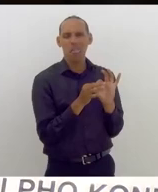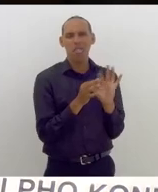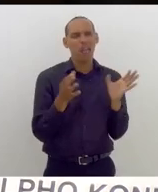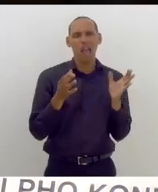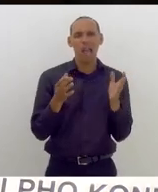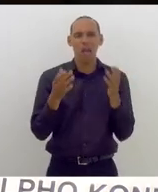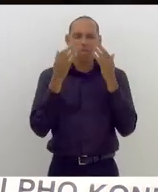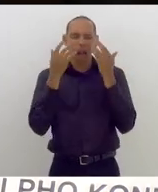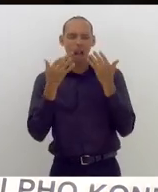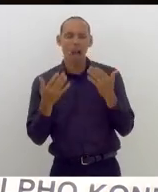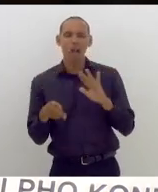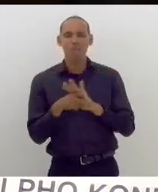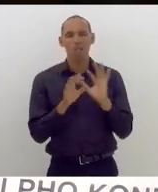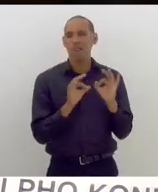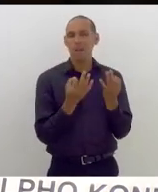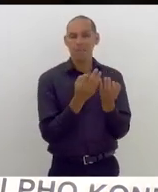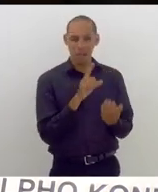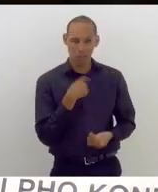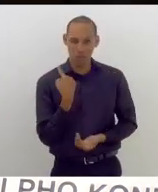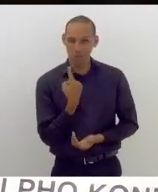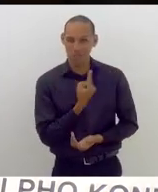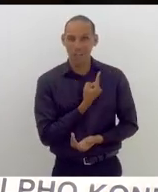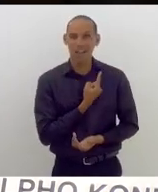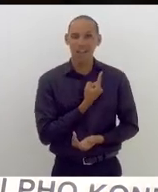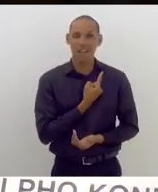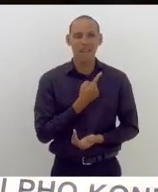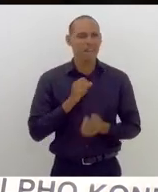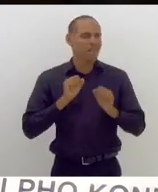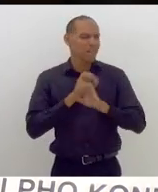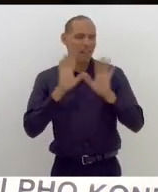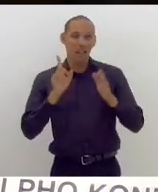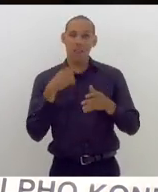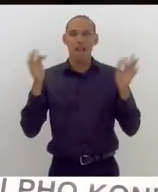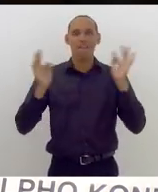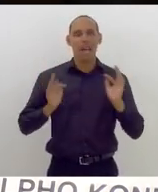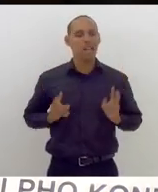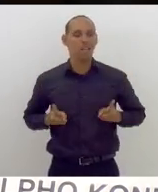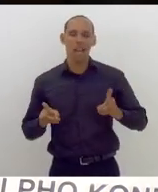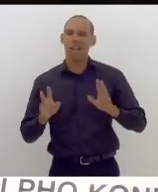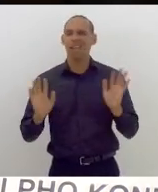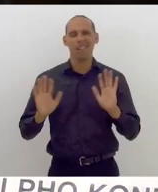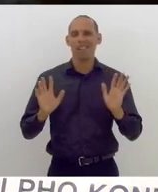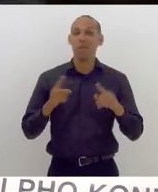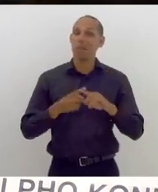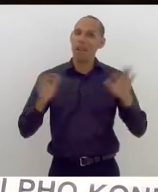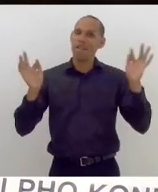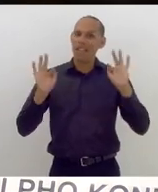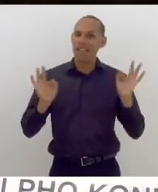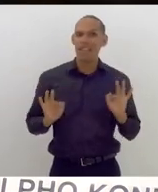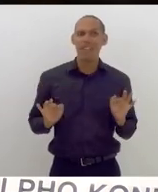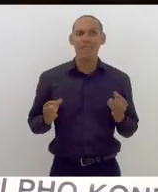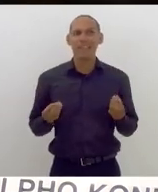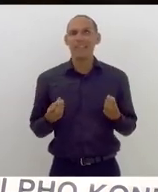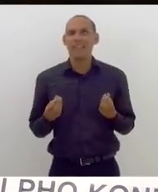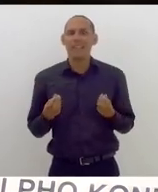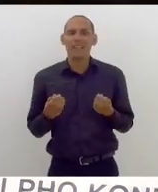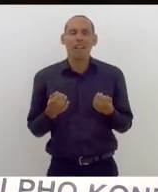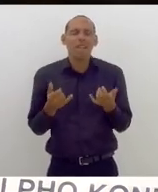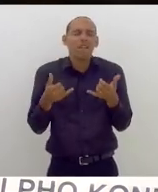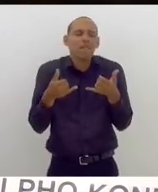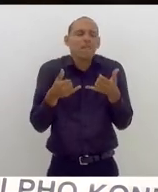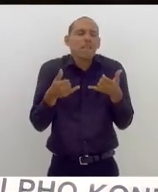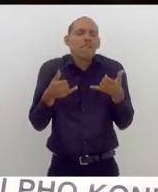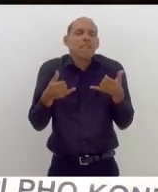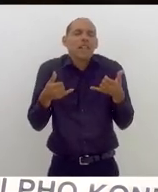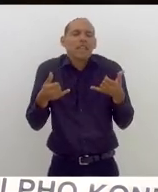familiares. E eu posso dizer a vocês que nós somos uma família, obviamente que ninguém é feliz o tempo todo, porque a felicidade é uma coisa muito, muito tênue da vida da